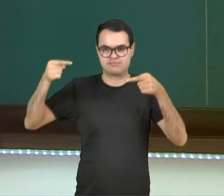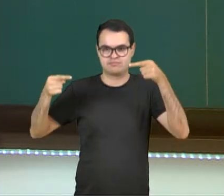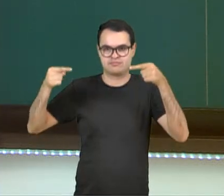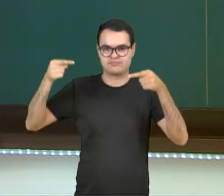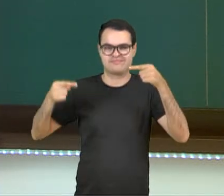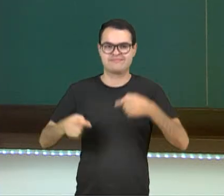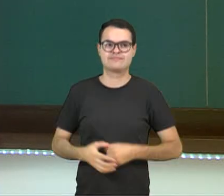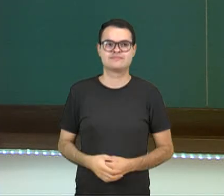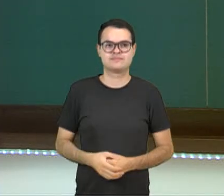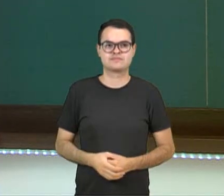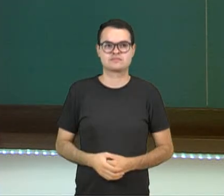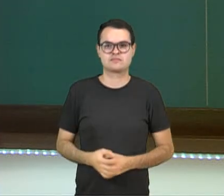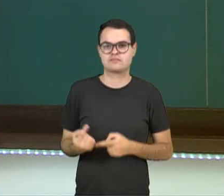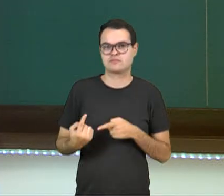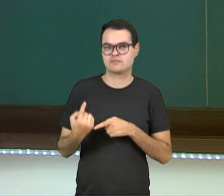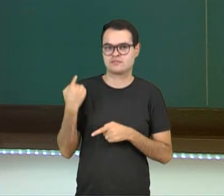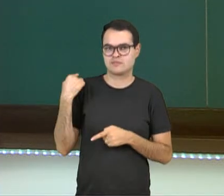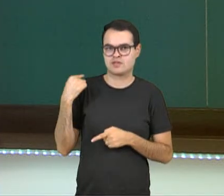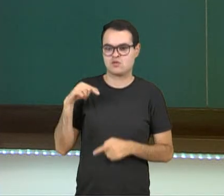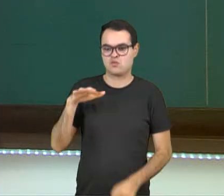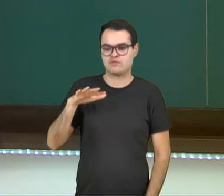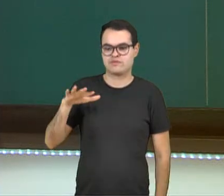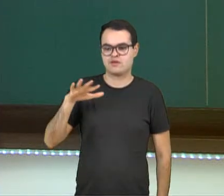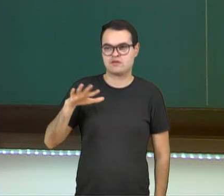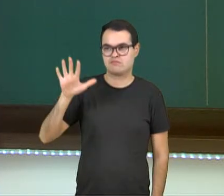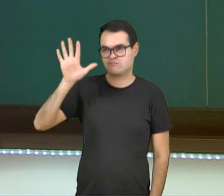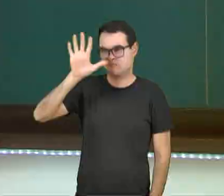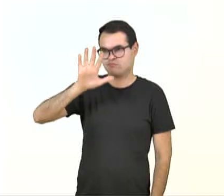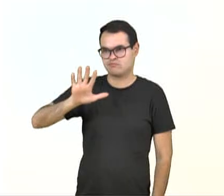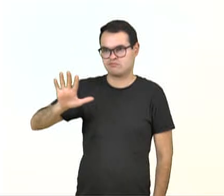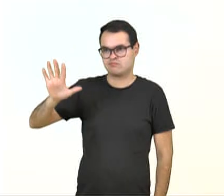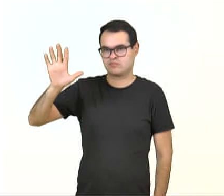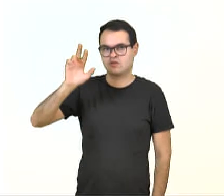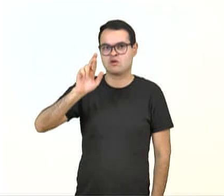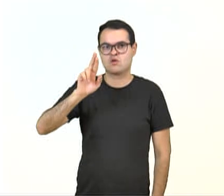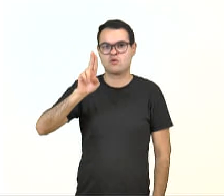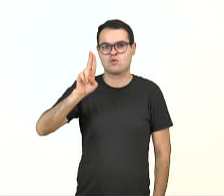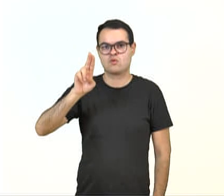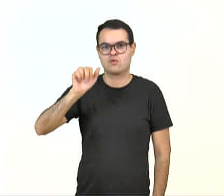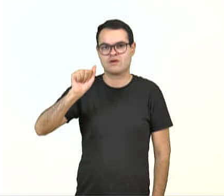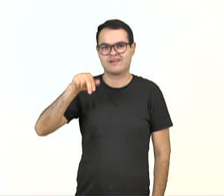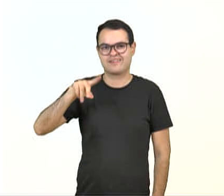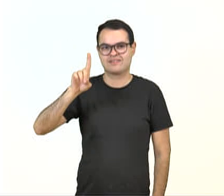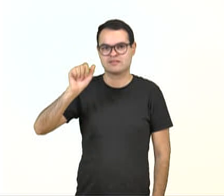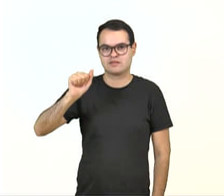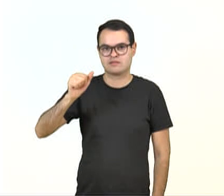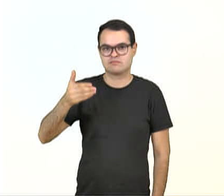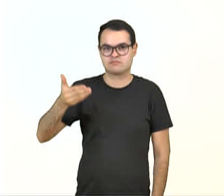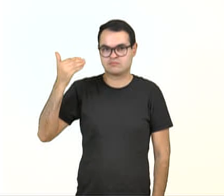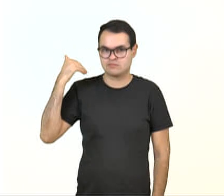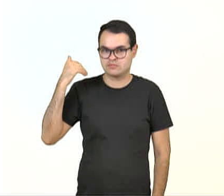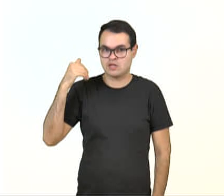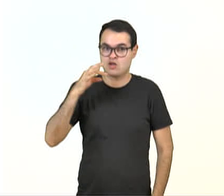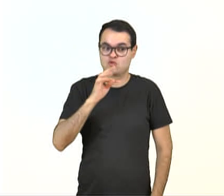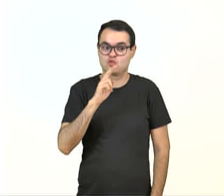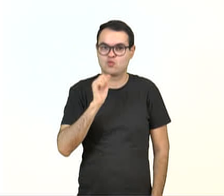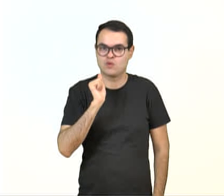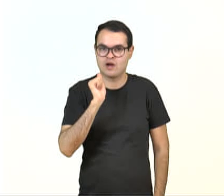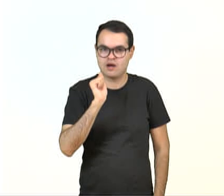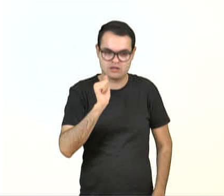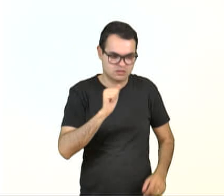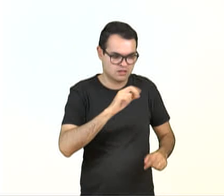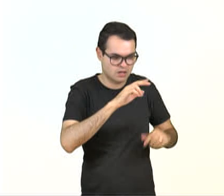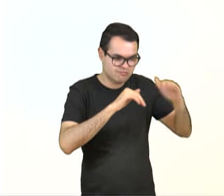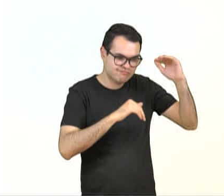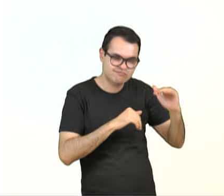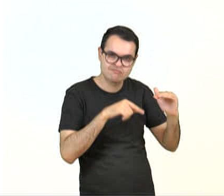atenção. Originalmente, o território em que hoje se encontra Ruanda era habitado pelos Tua, que eram os pigmeus,